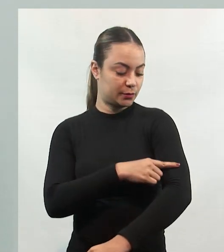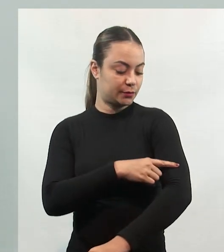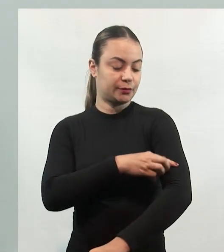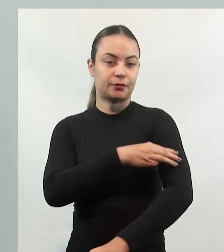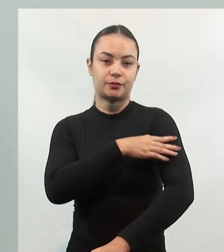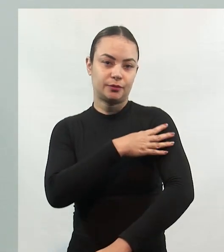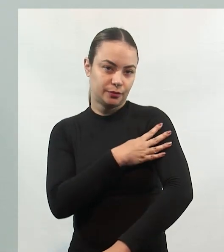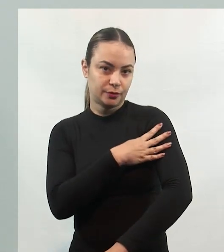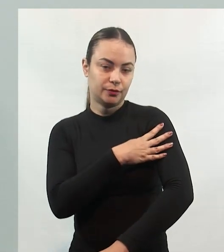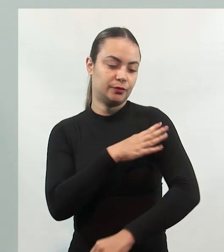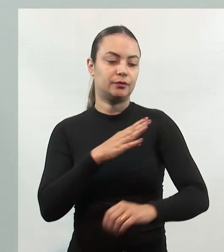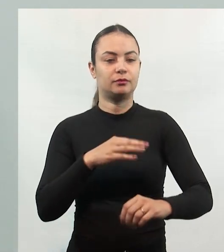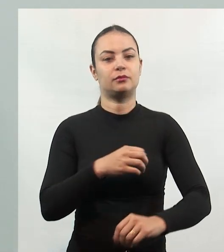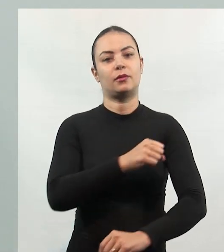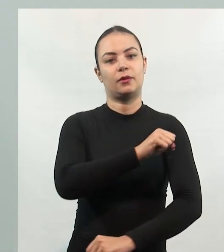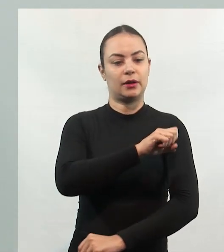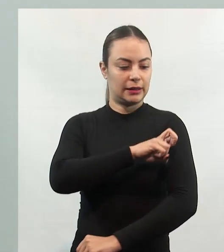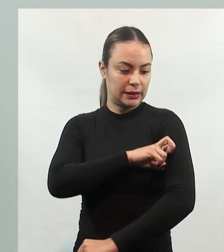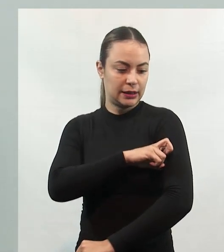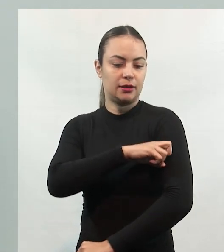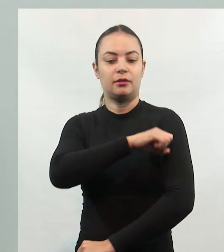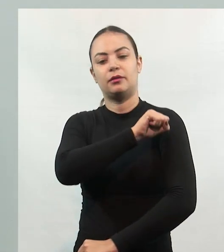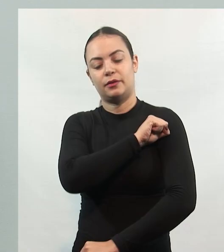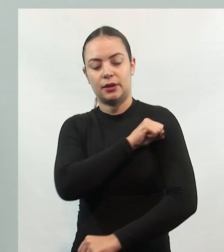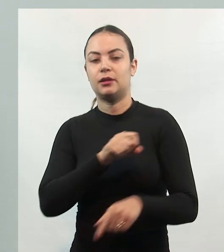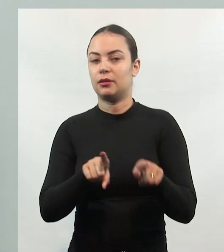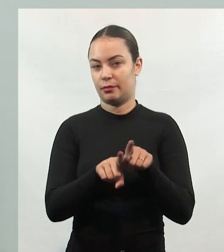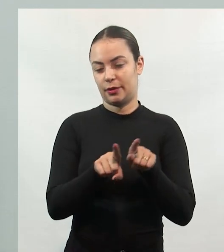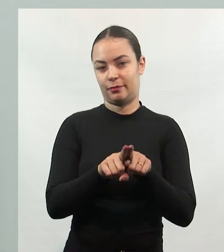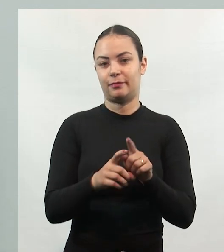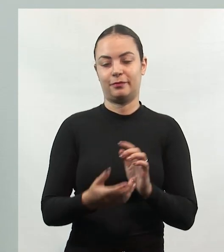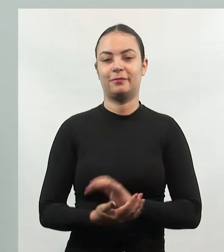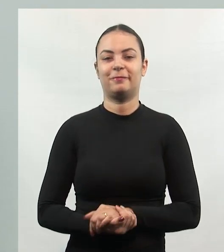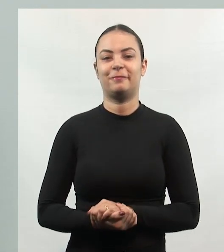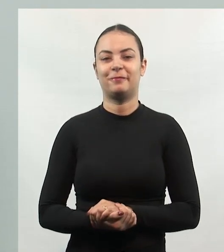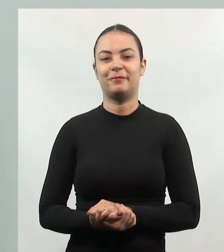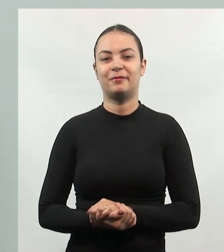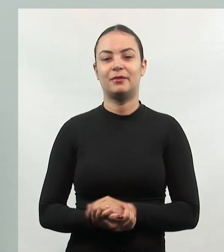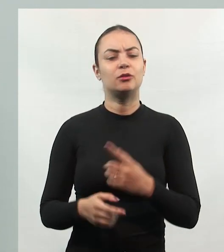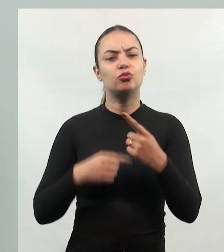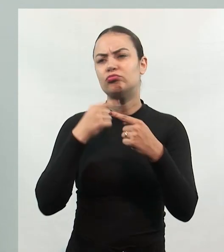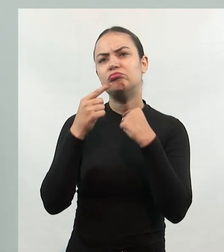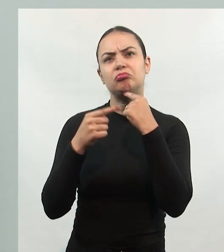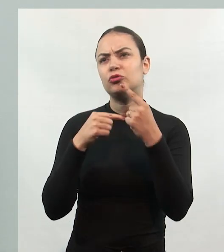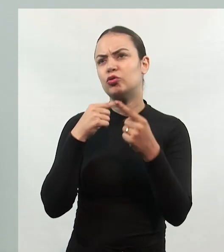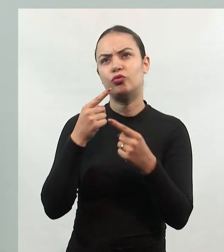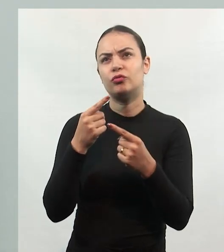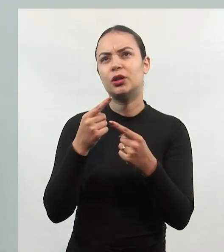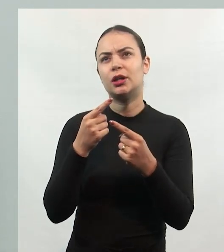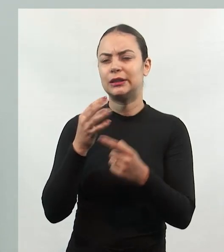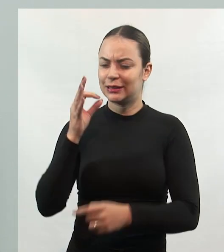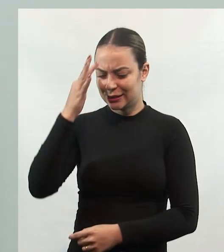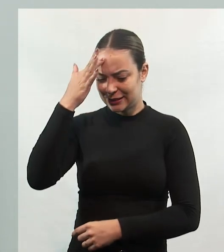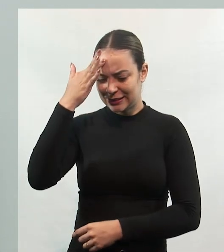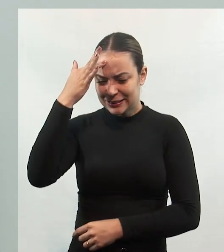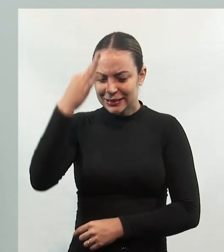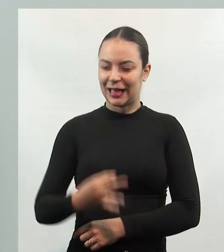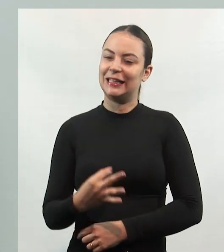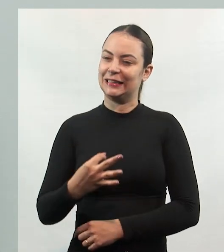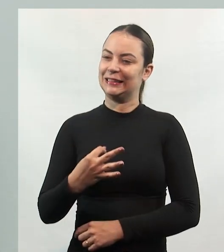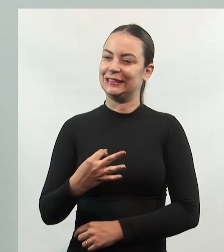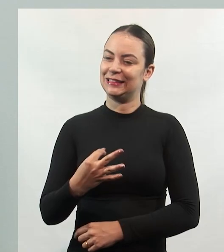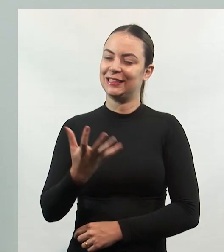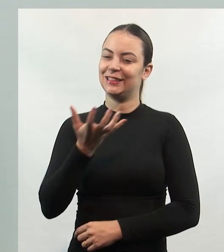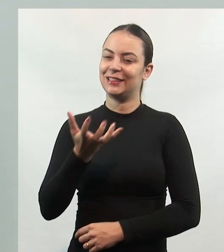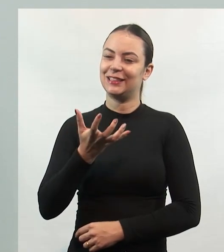tive dúvida que eu queria ser professora. Então, eu brincava com a minha mãe, e eu lembro que a gente tinha um guarda-roupa